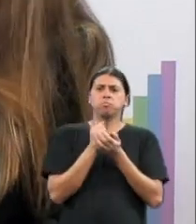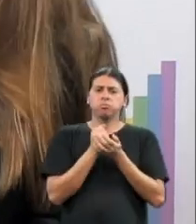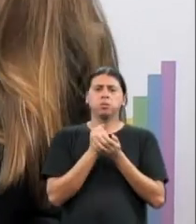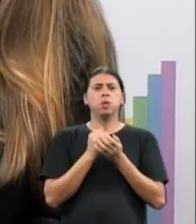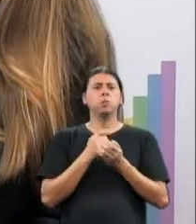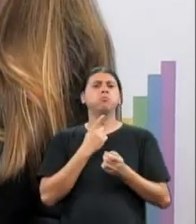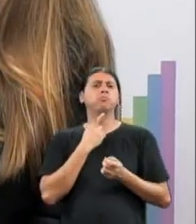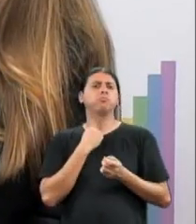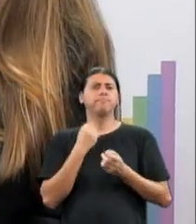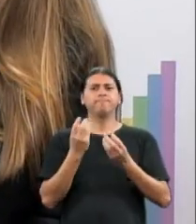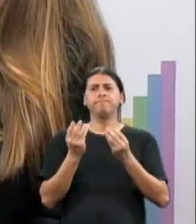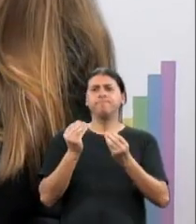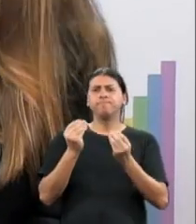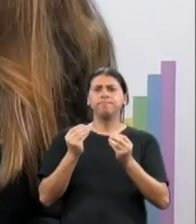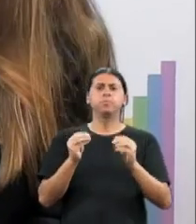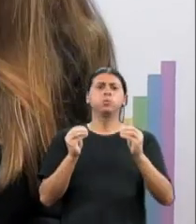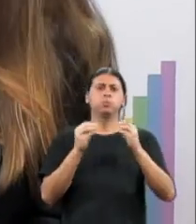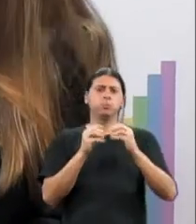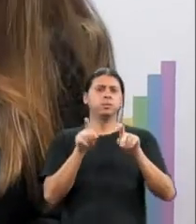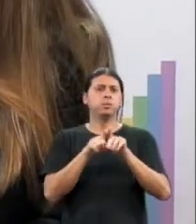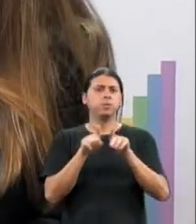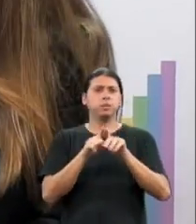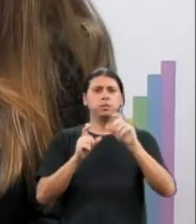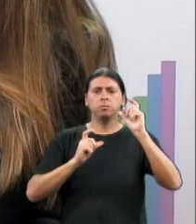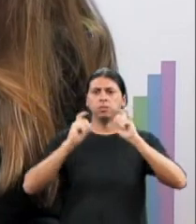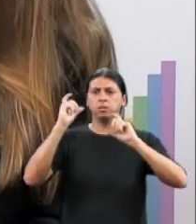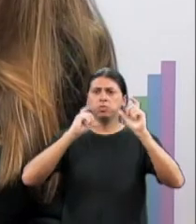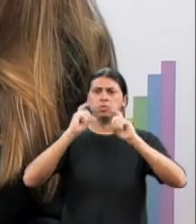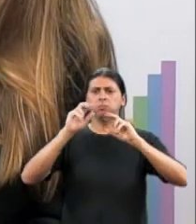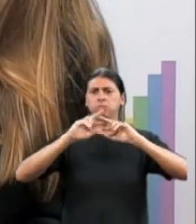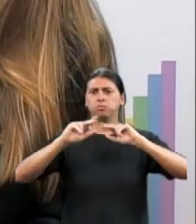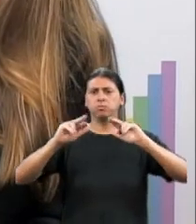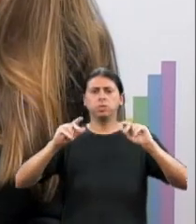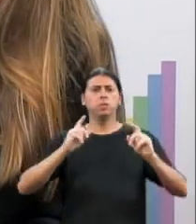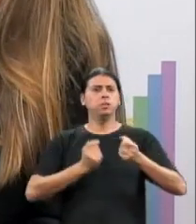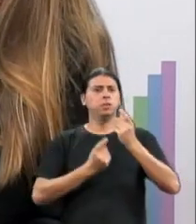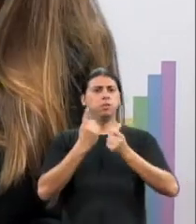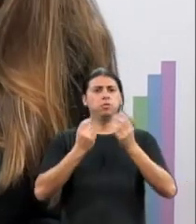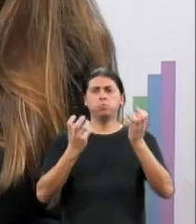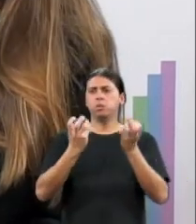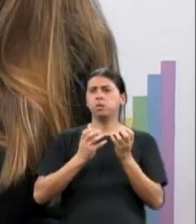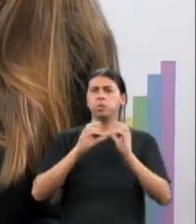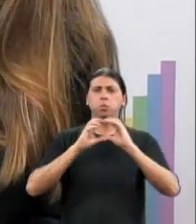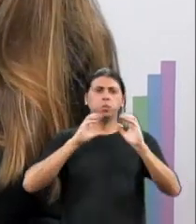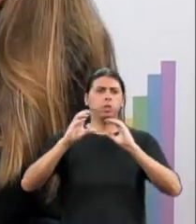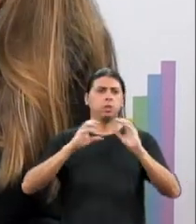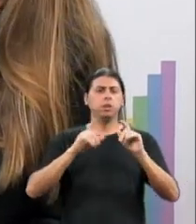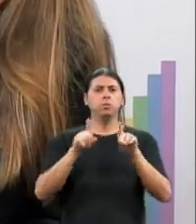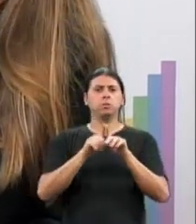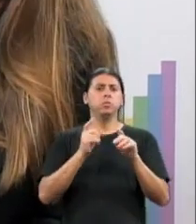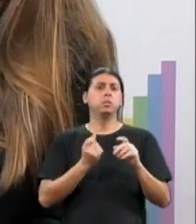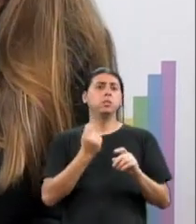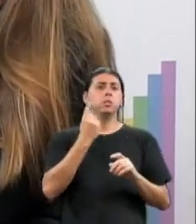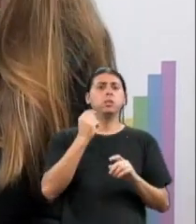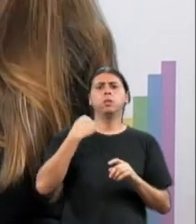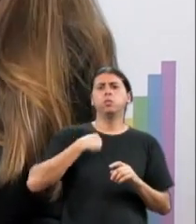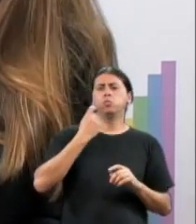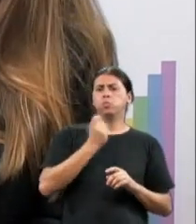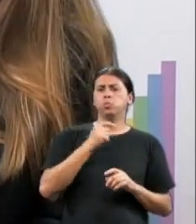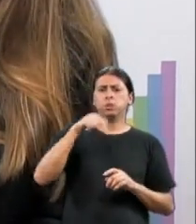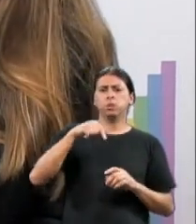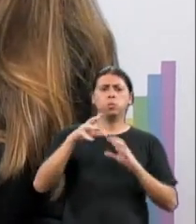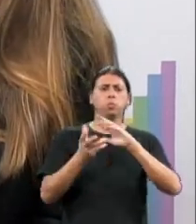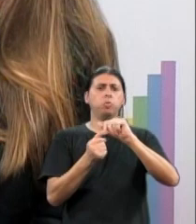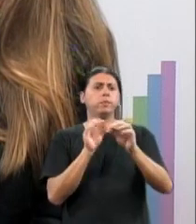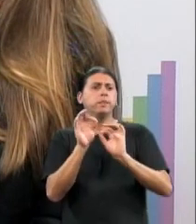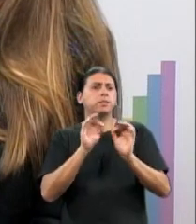desejos, das nossas expressões, daquilo que a gente quer comunicar, de quem eu sou nesse mundo para o